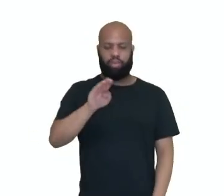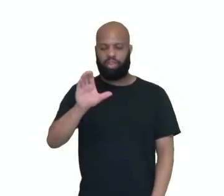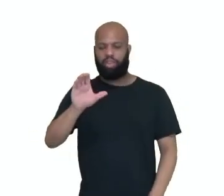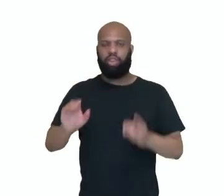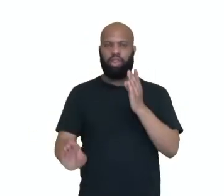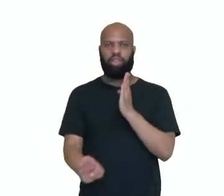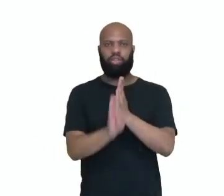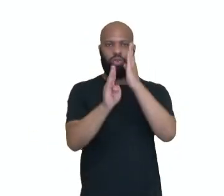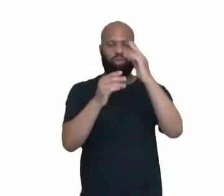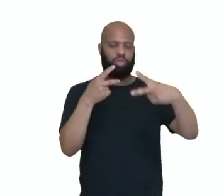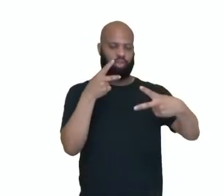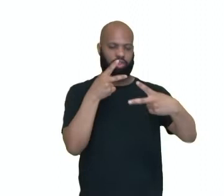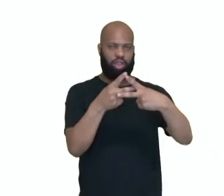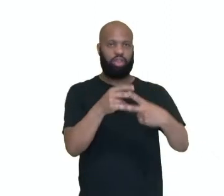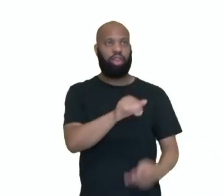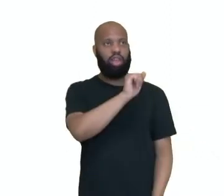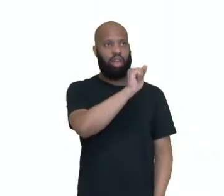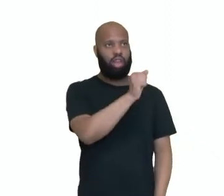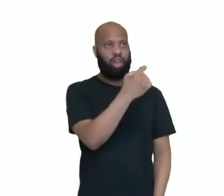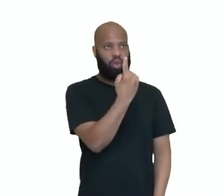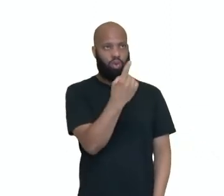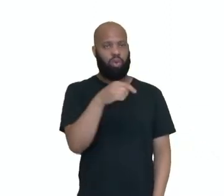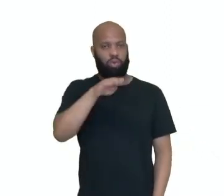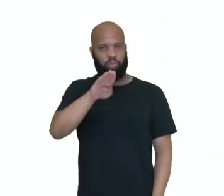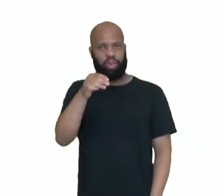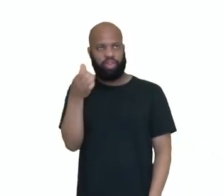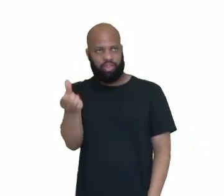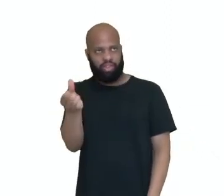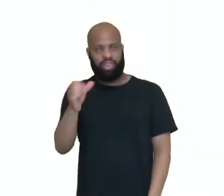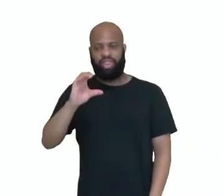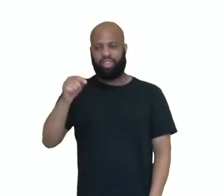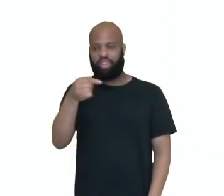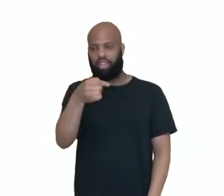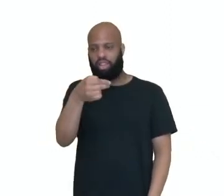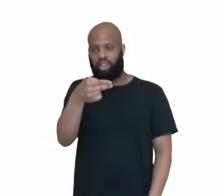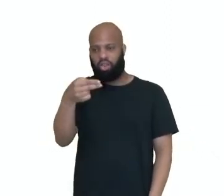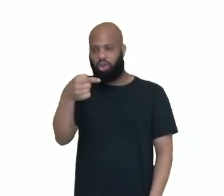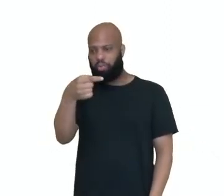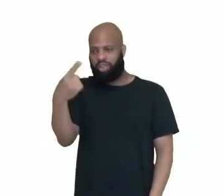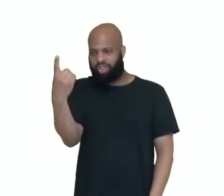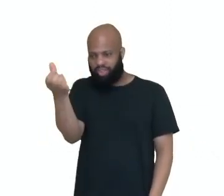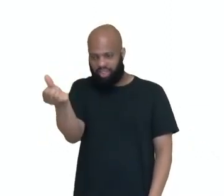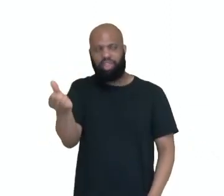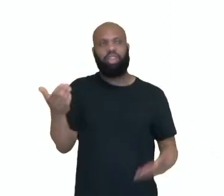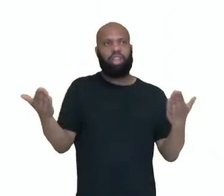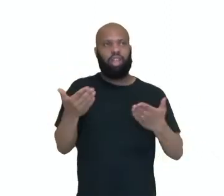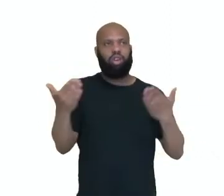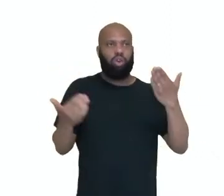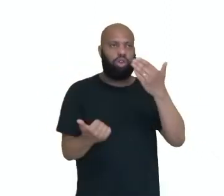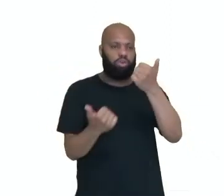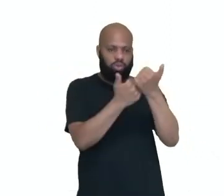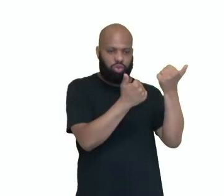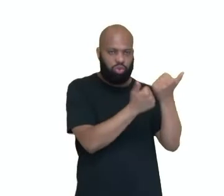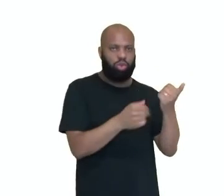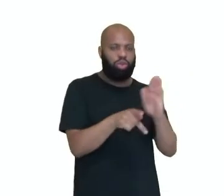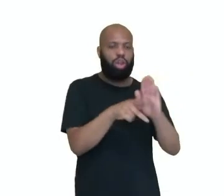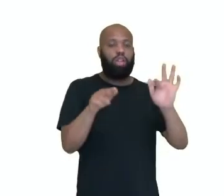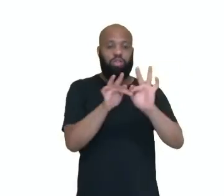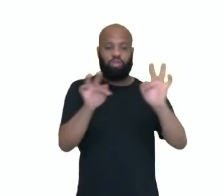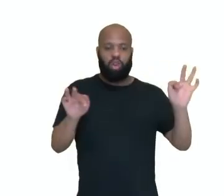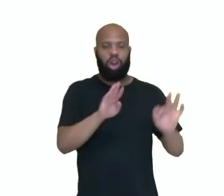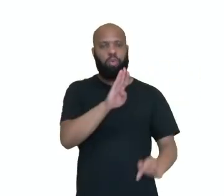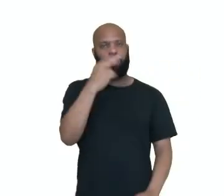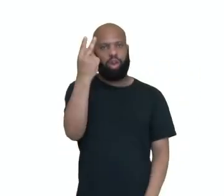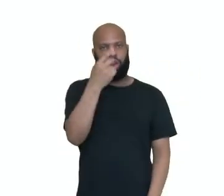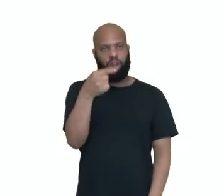calculo o delta, ó. O A é 1, B é 6 e o C é menos 16. Substituindo cada carinha no seu lugar